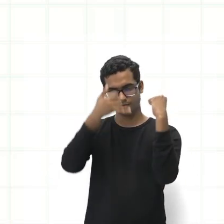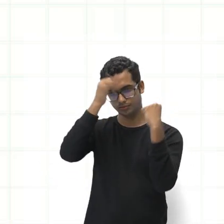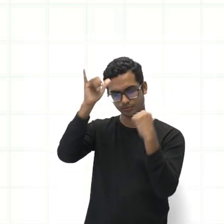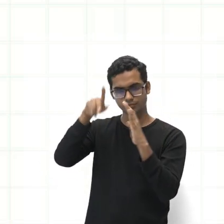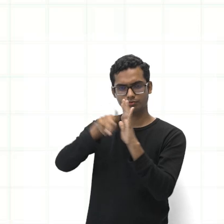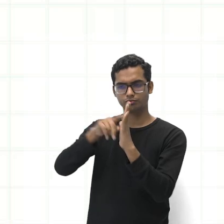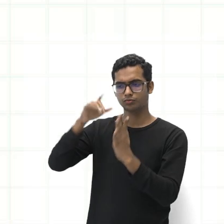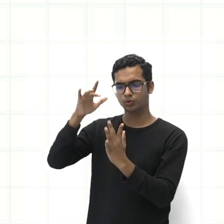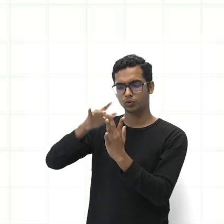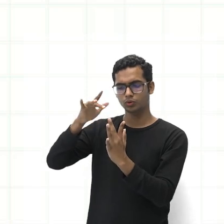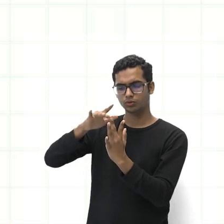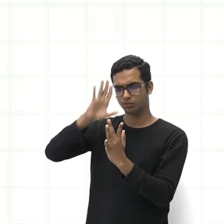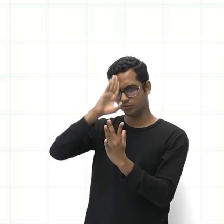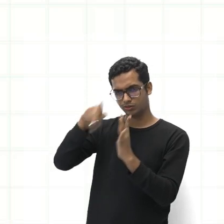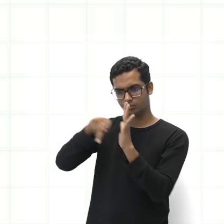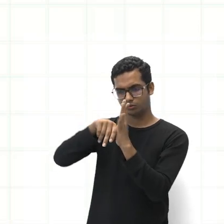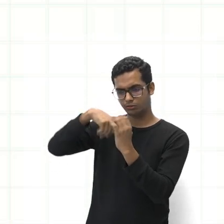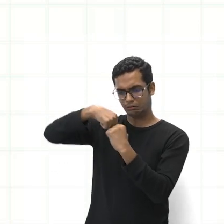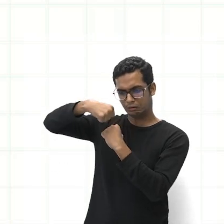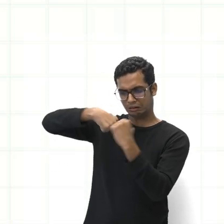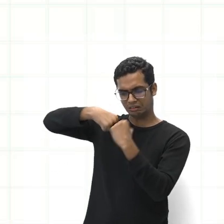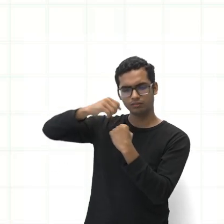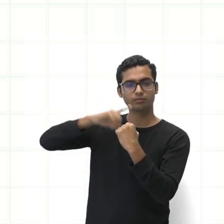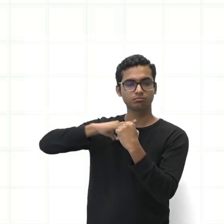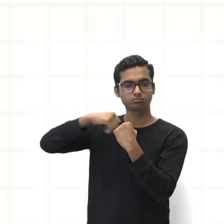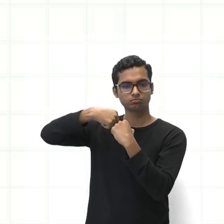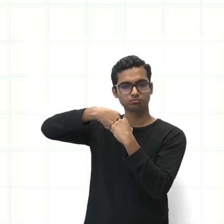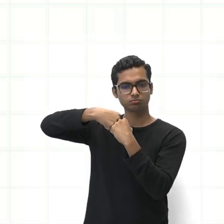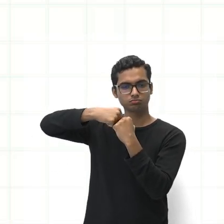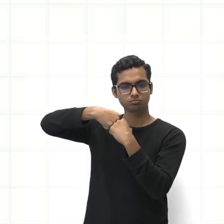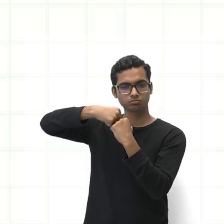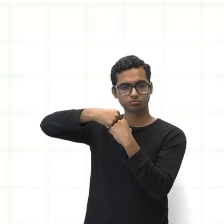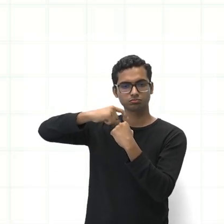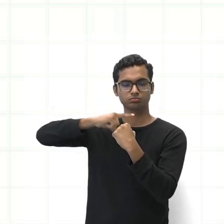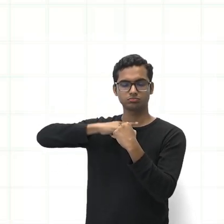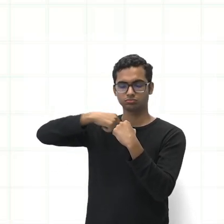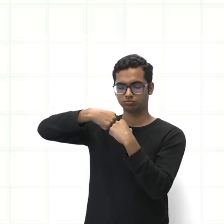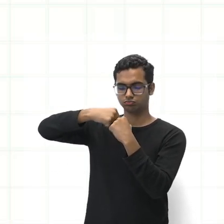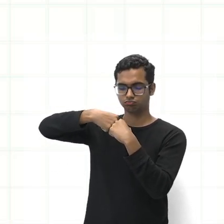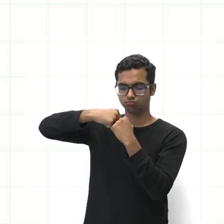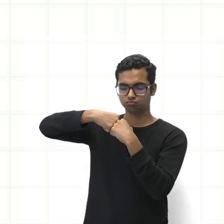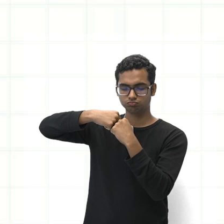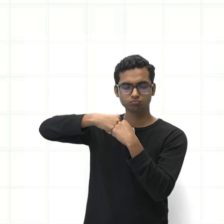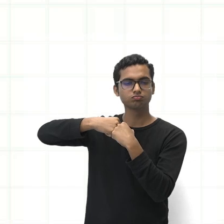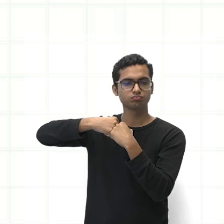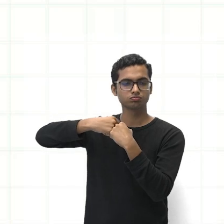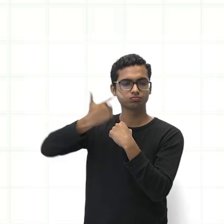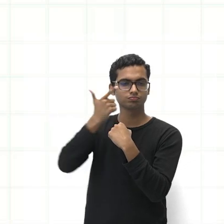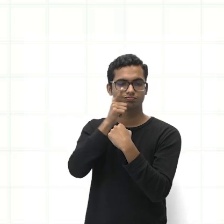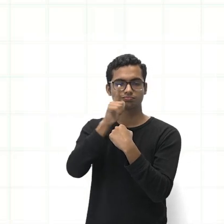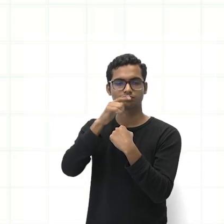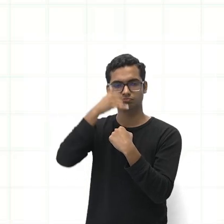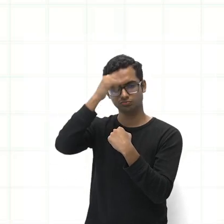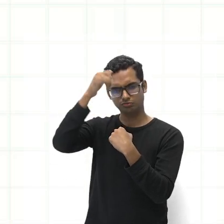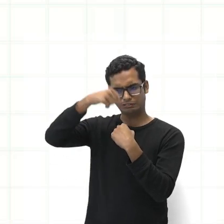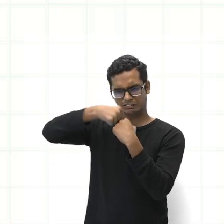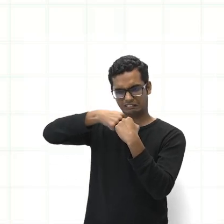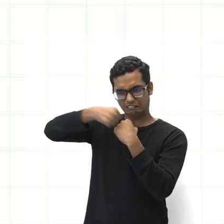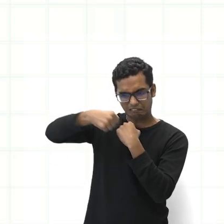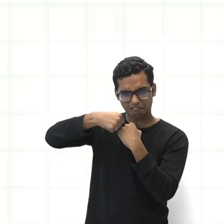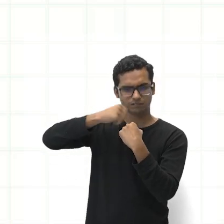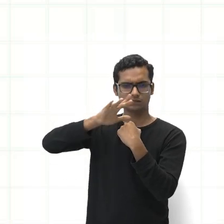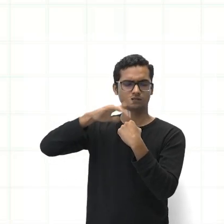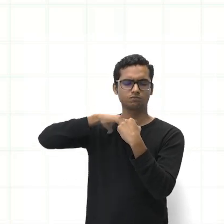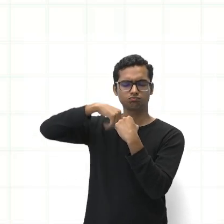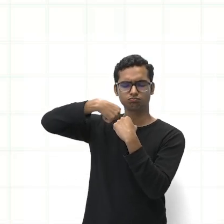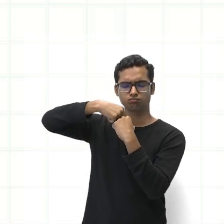e assim gerar atrito, certo? Então, o nosso osso, nós vamos ter